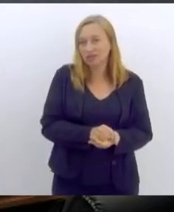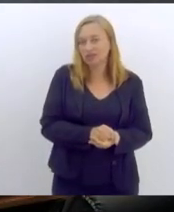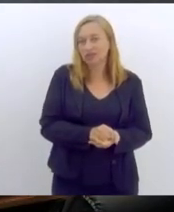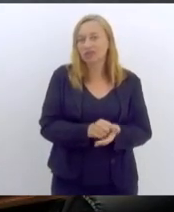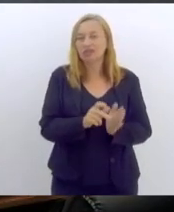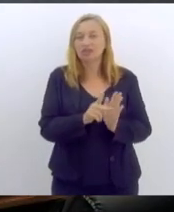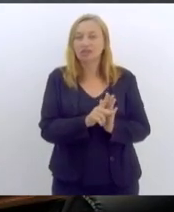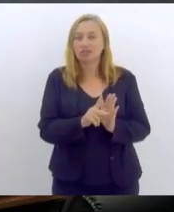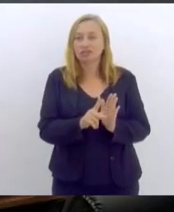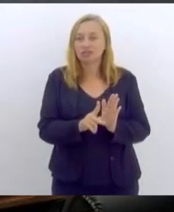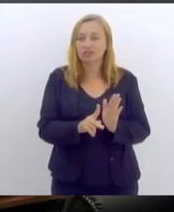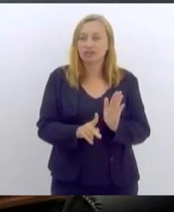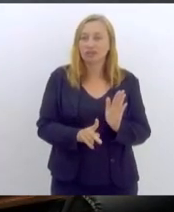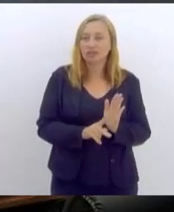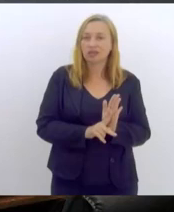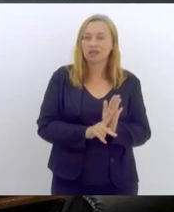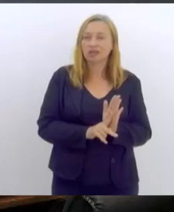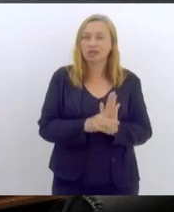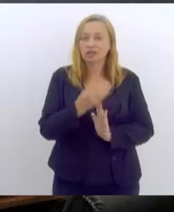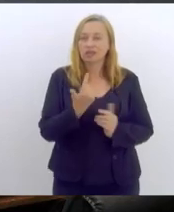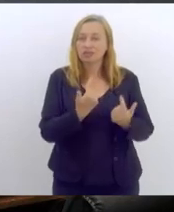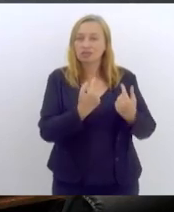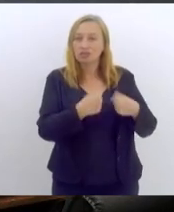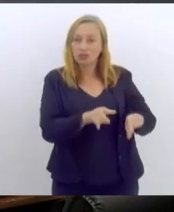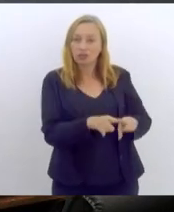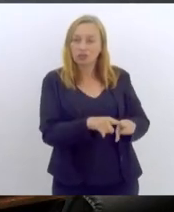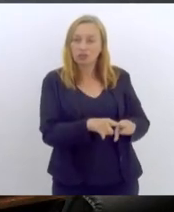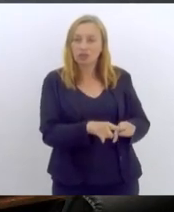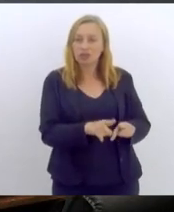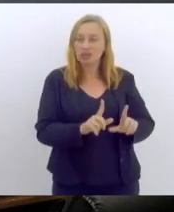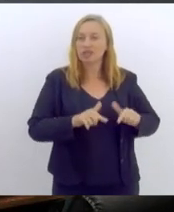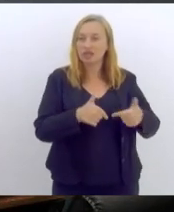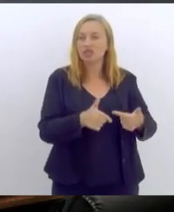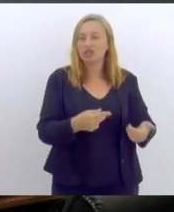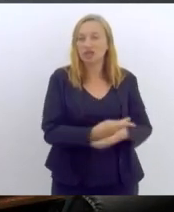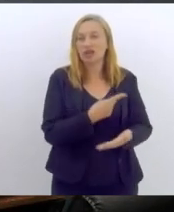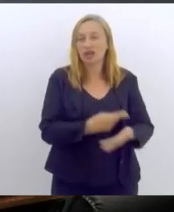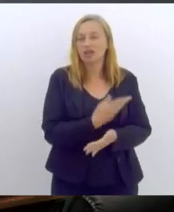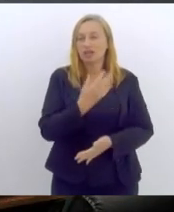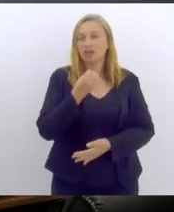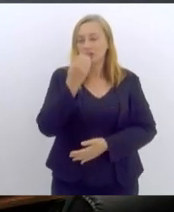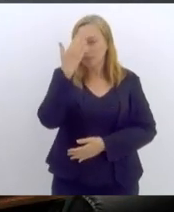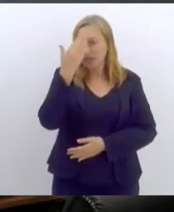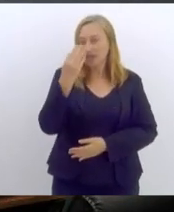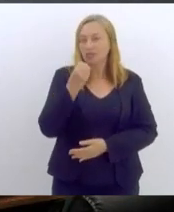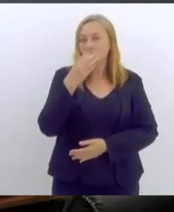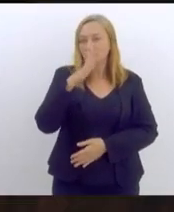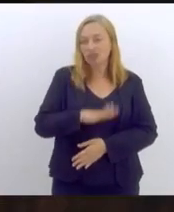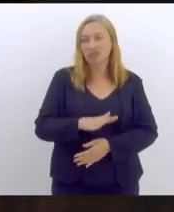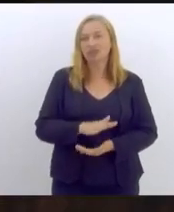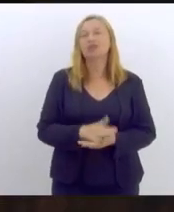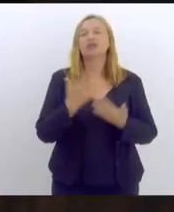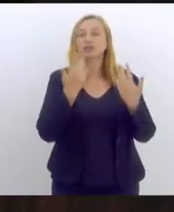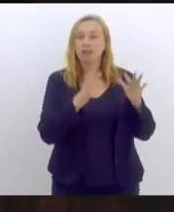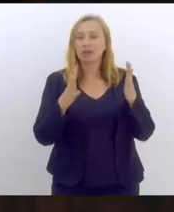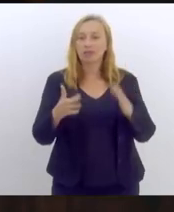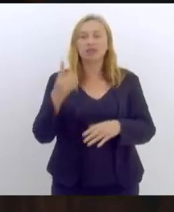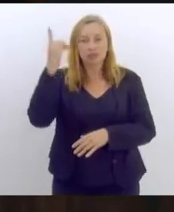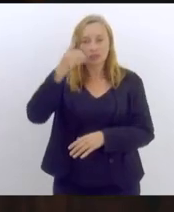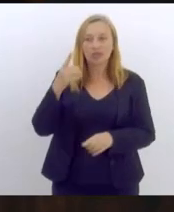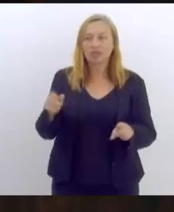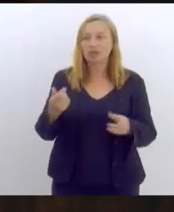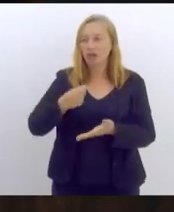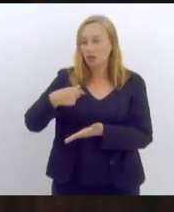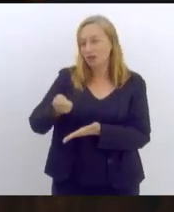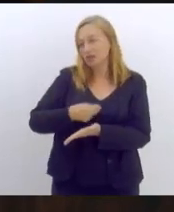Assembleia Legislativa de repúdio a este ato criminoso. Obrigado. Boa tarde. Obrigada, deputado. Parabéns. Também assinei